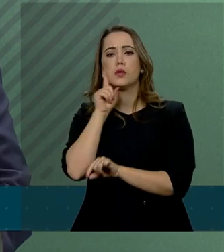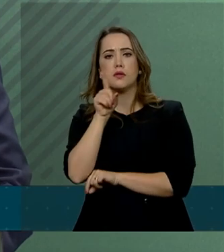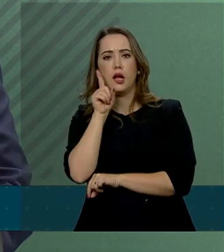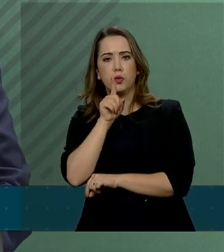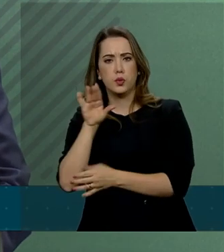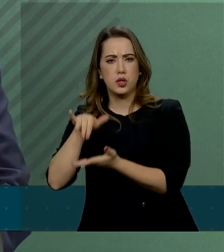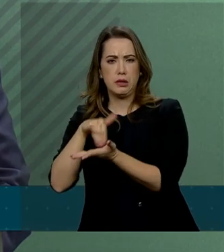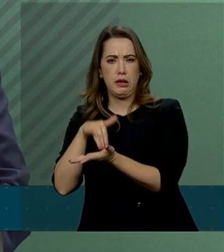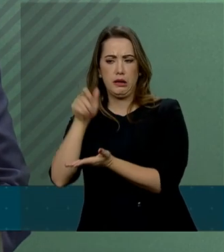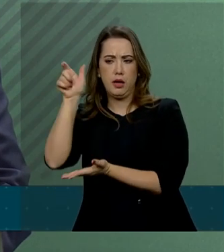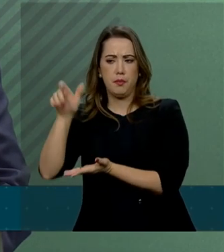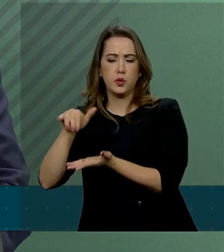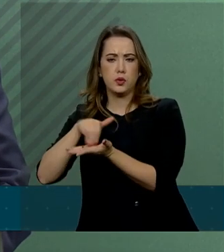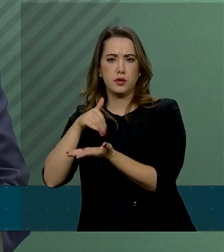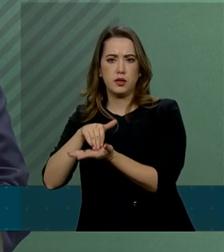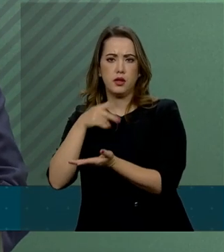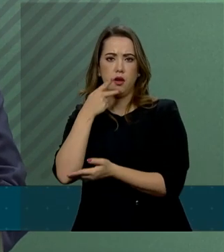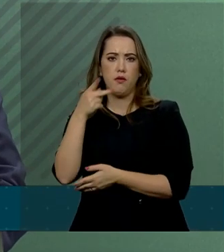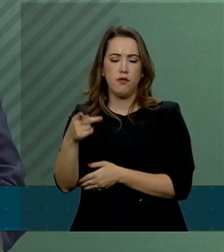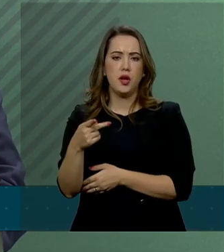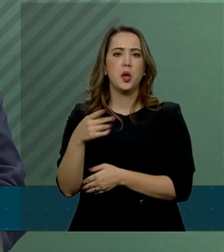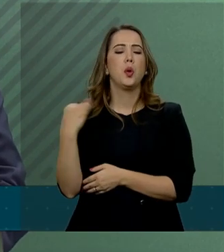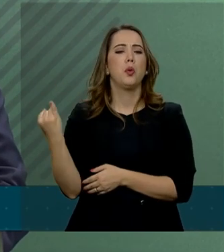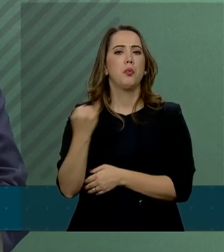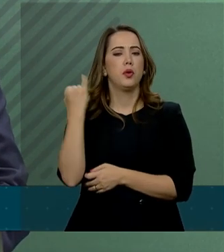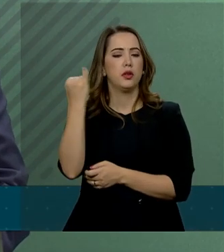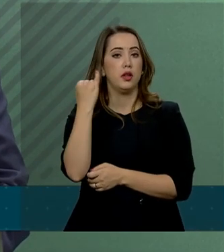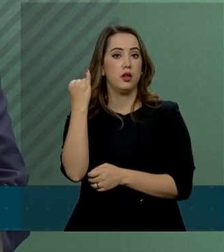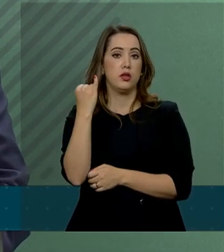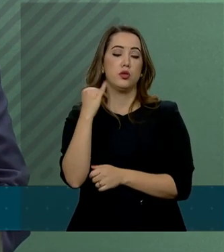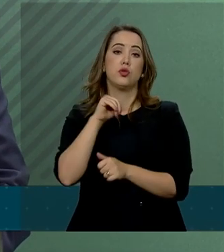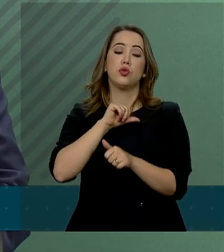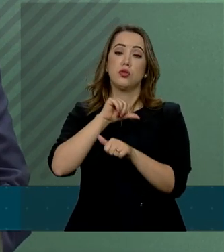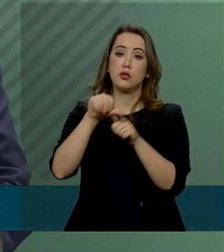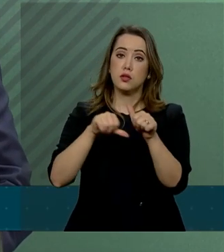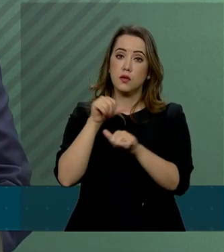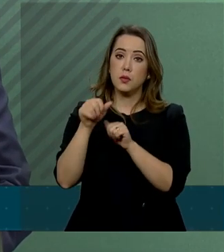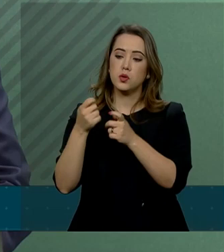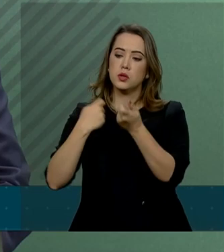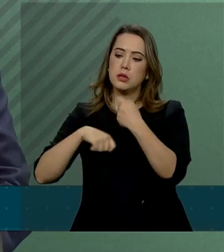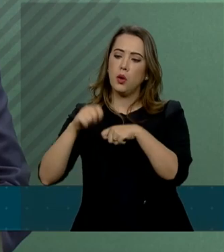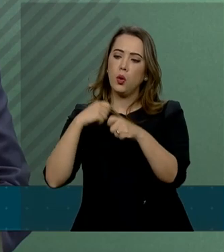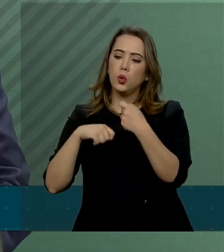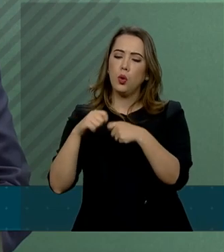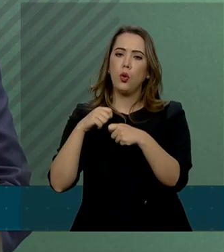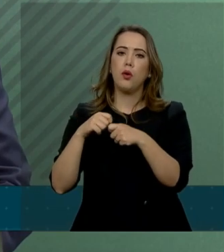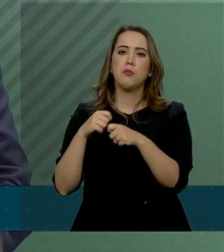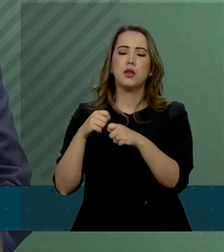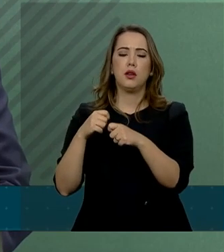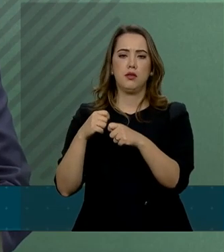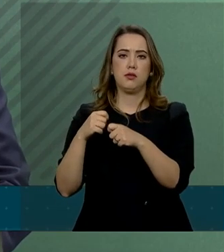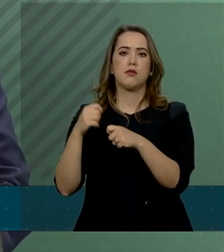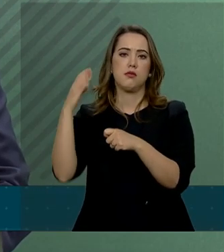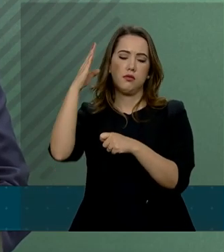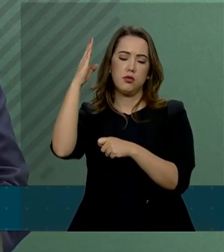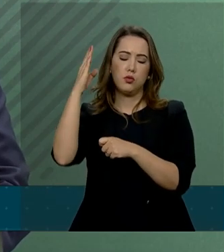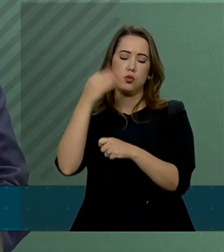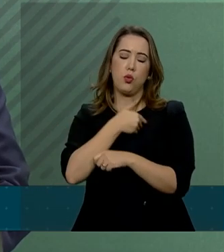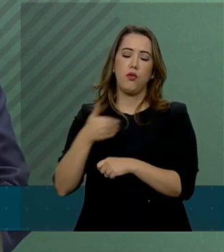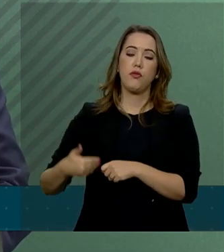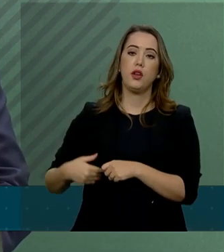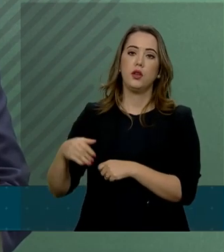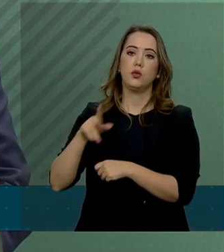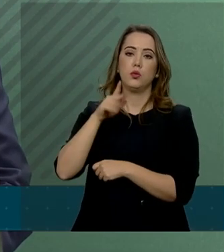a agenda de reformas econômicas do governo bolsonaro e reiterou o pleno